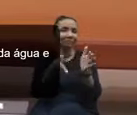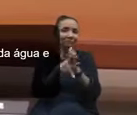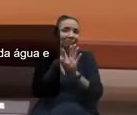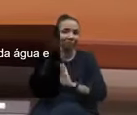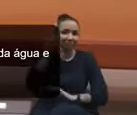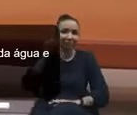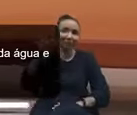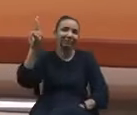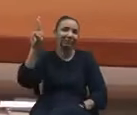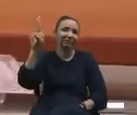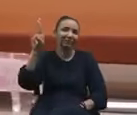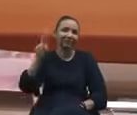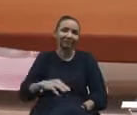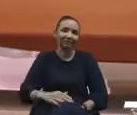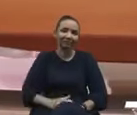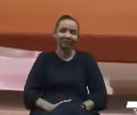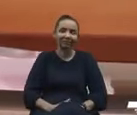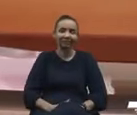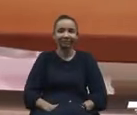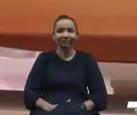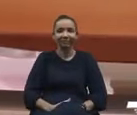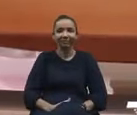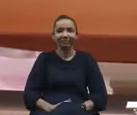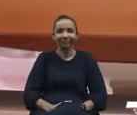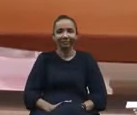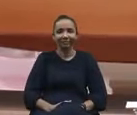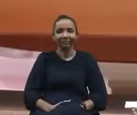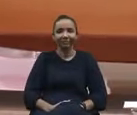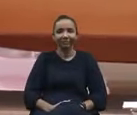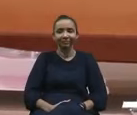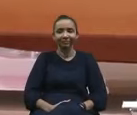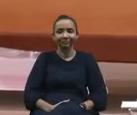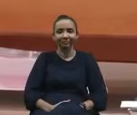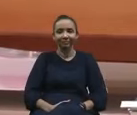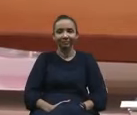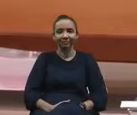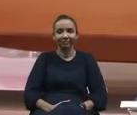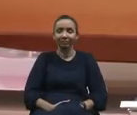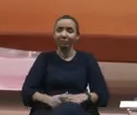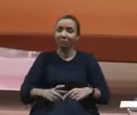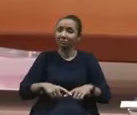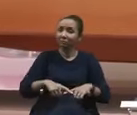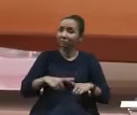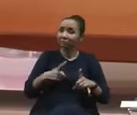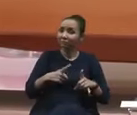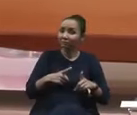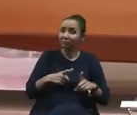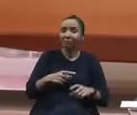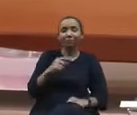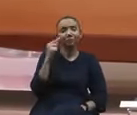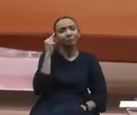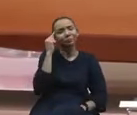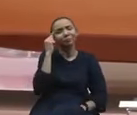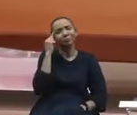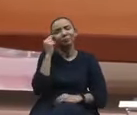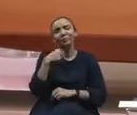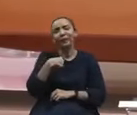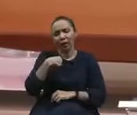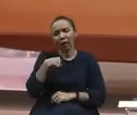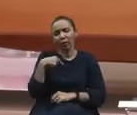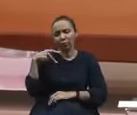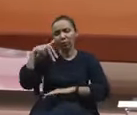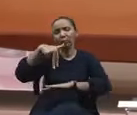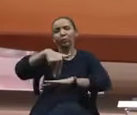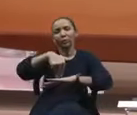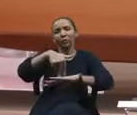eh na próxima depois eu vou tratar sobre isso feche os olhos imagine pense